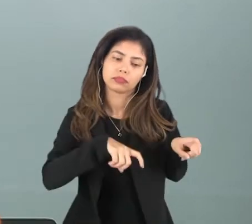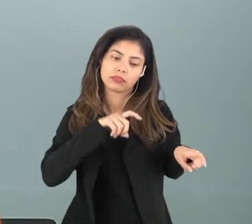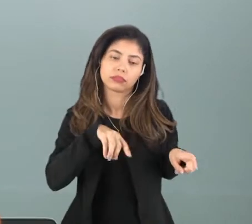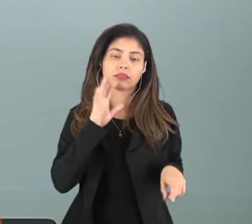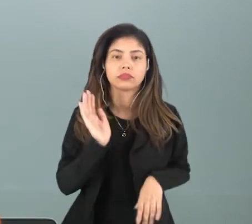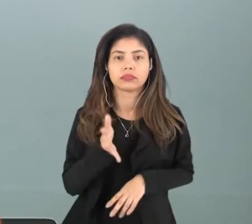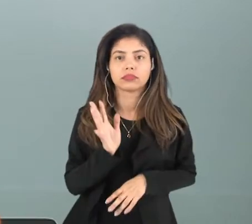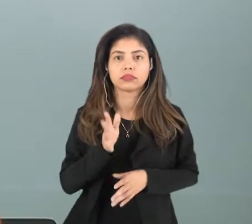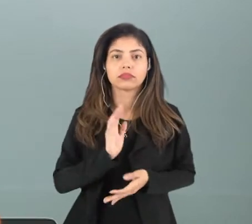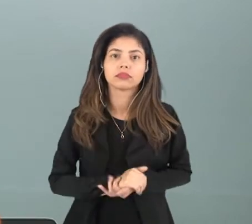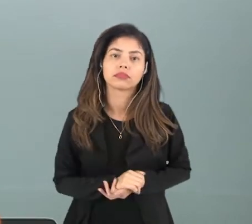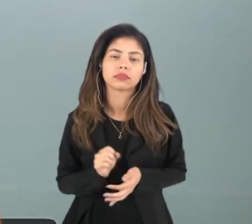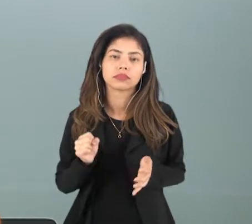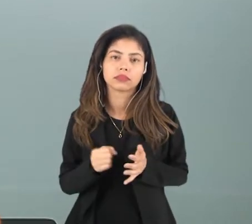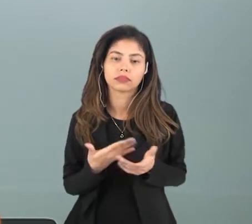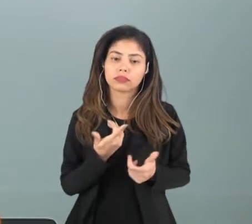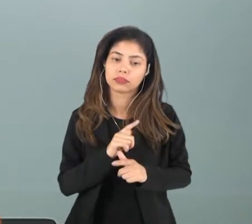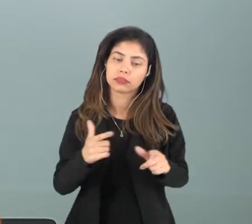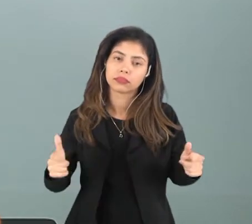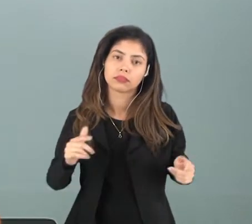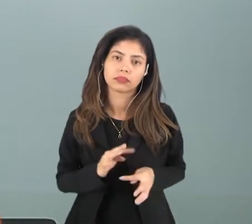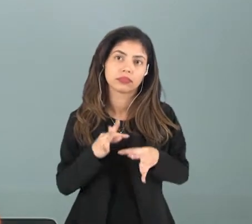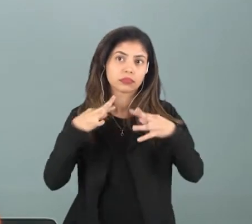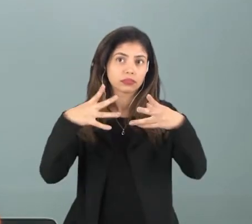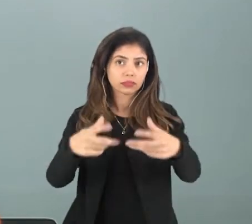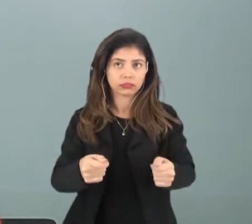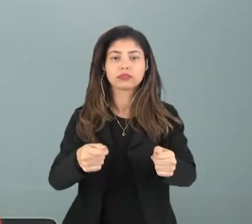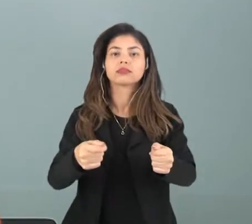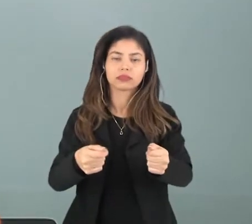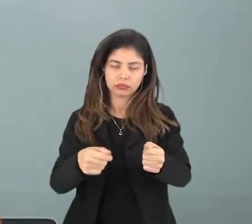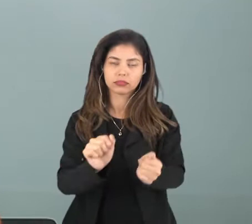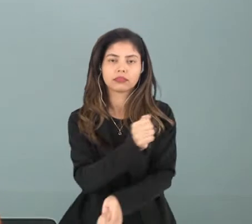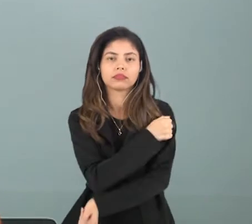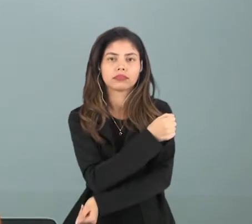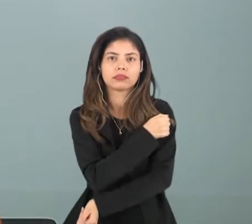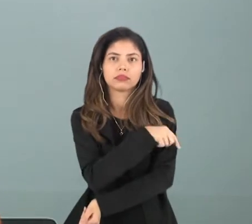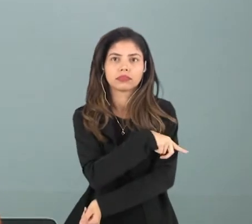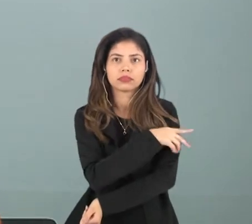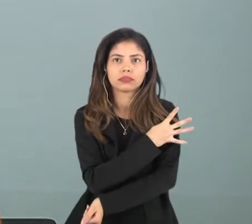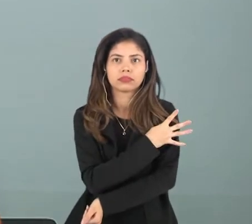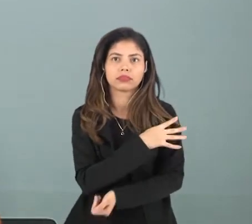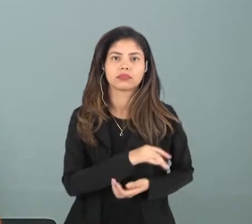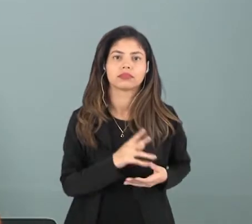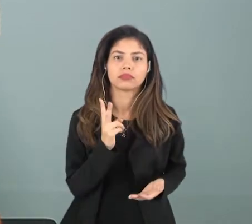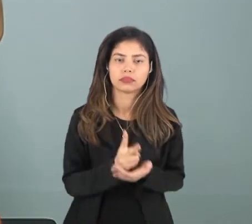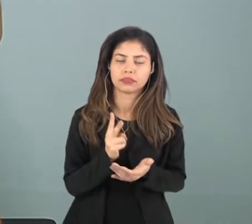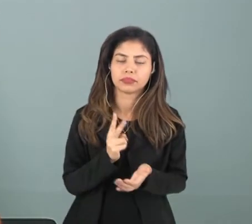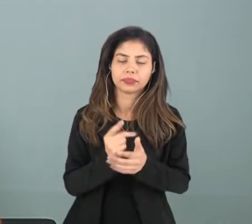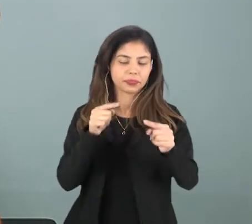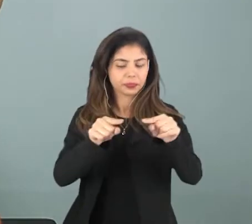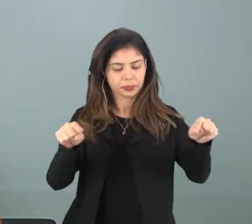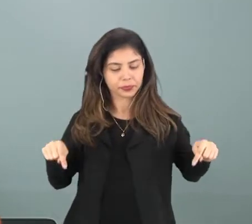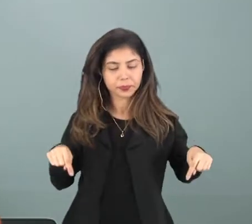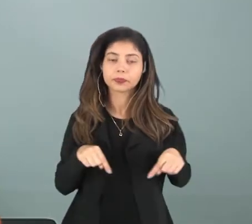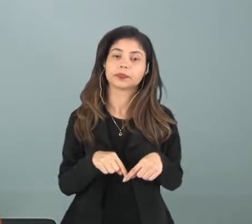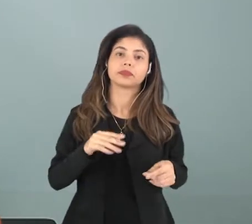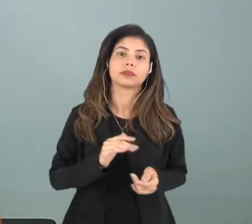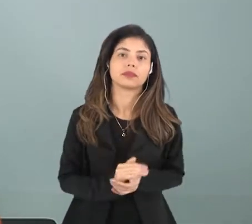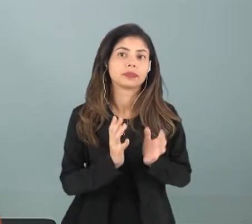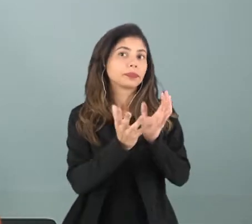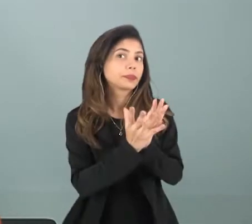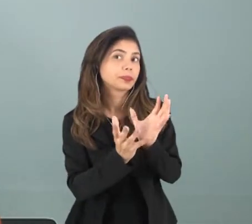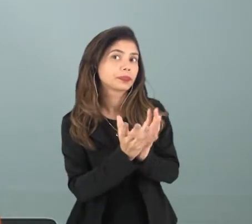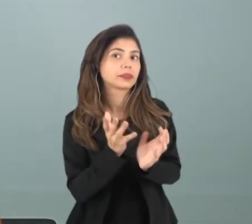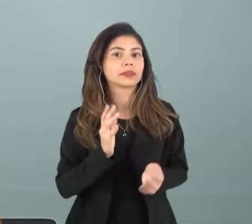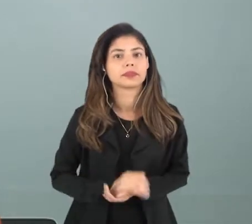vezes, a grande maioria das vezes, tem todos os alunos de todas as séries na mesma sala, né, aí o professor agrupa